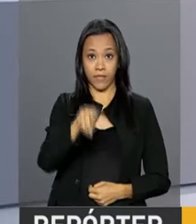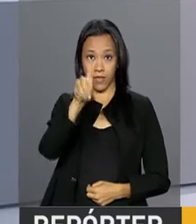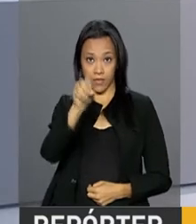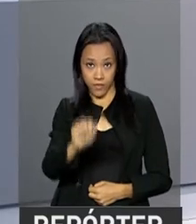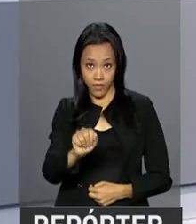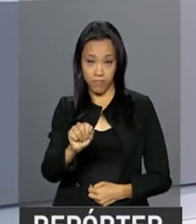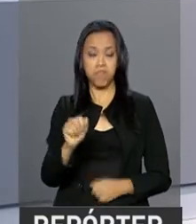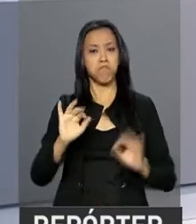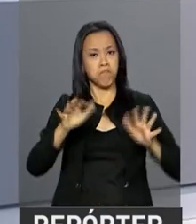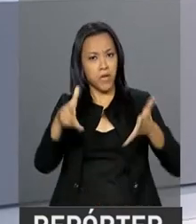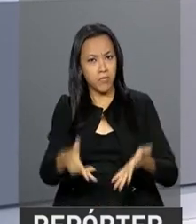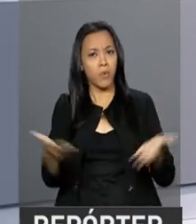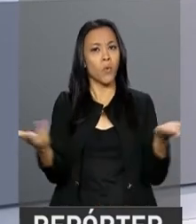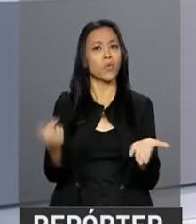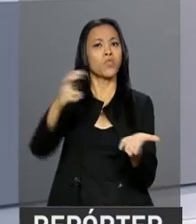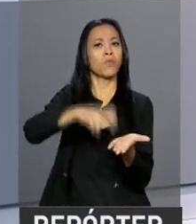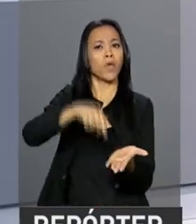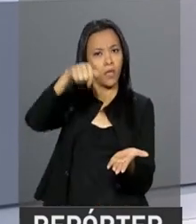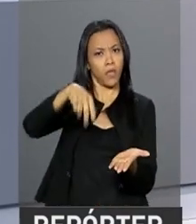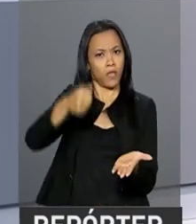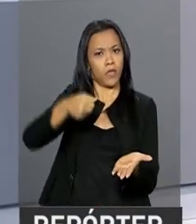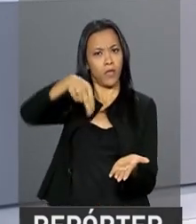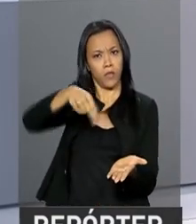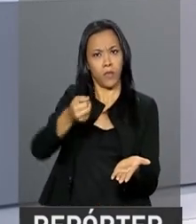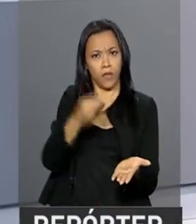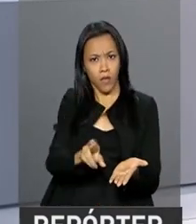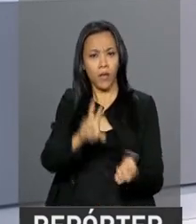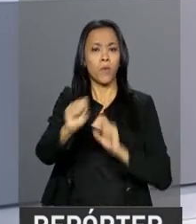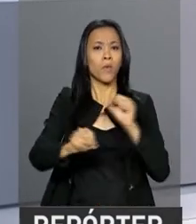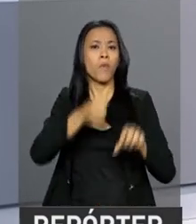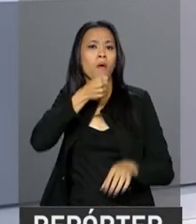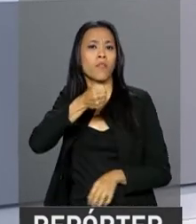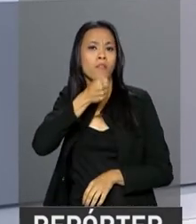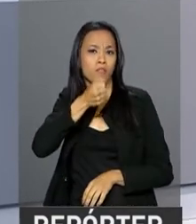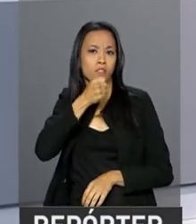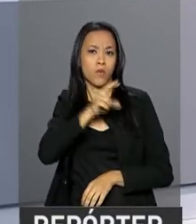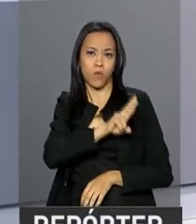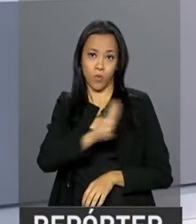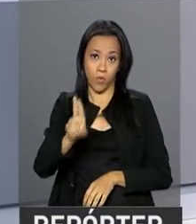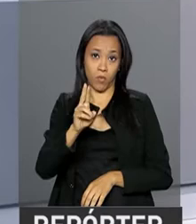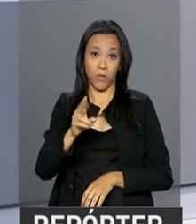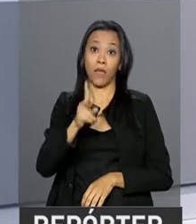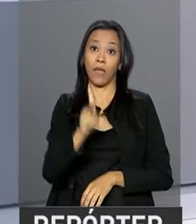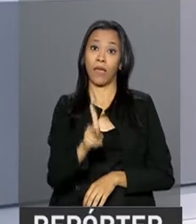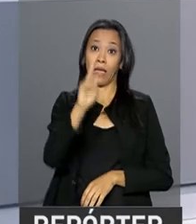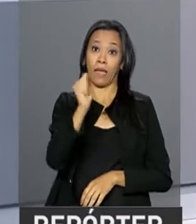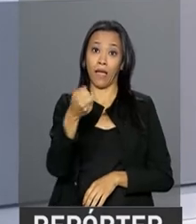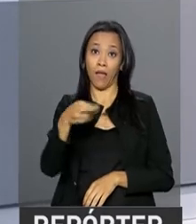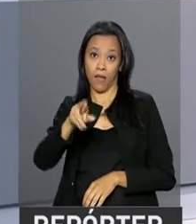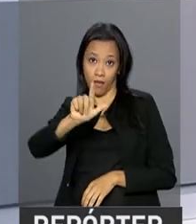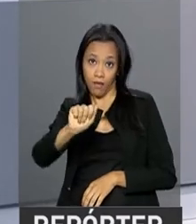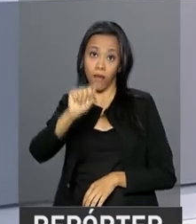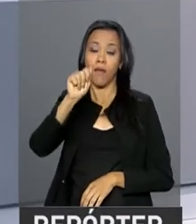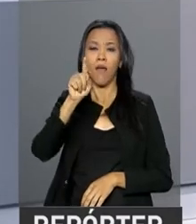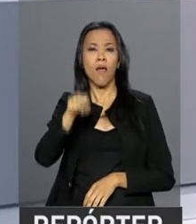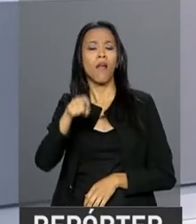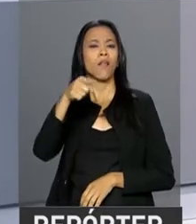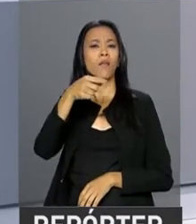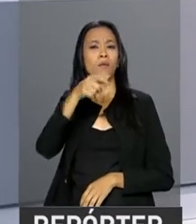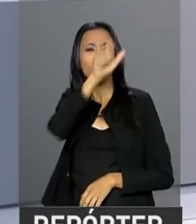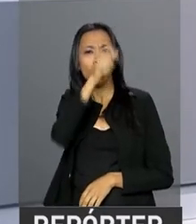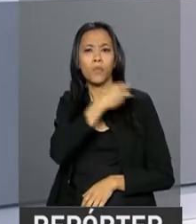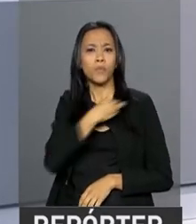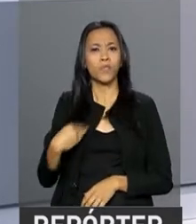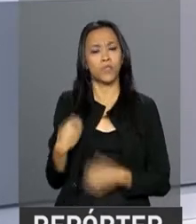pela manhã, aqui na NBR, do programa Agora Brasil, com a jornalista Carla Vattier. O ministro voltou a defender a reforma da Previdência para